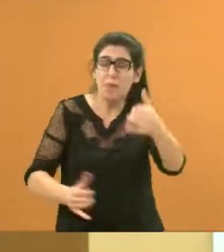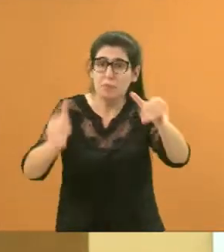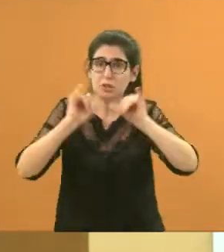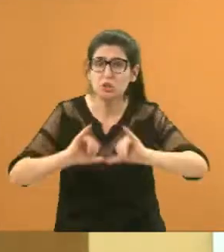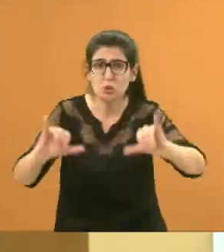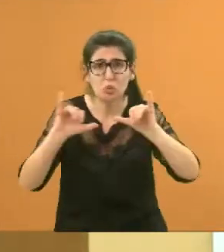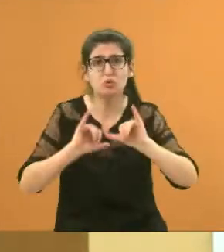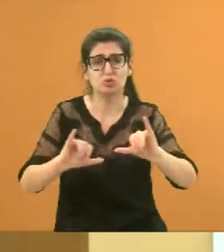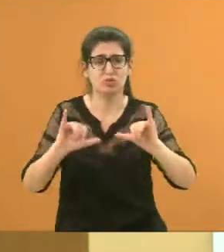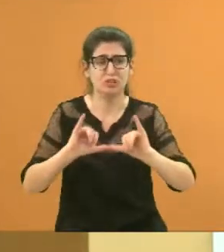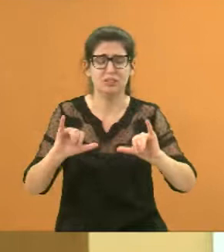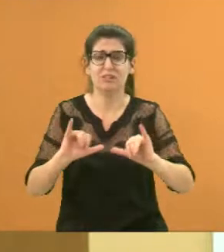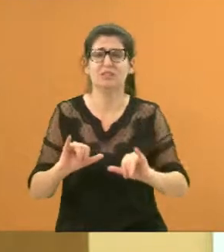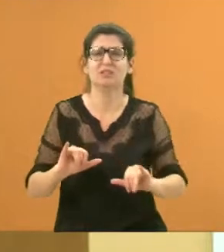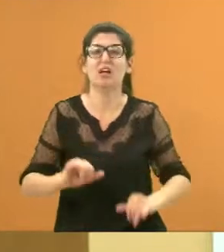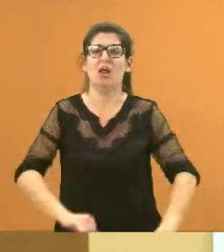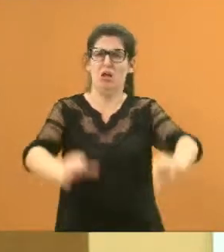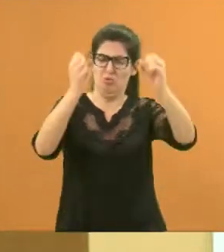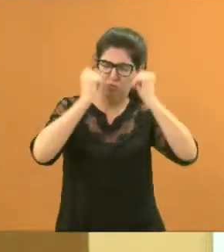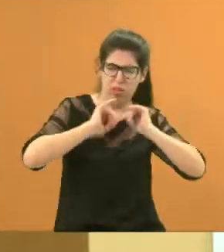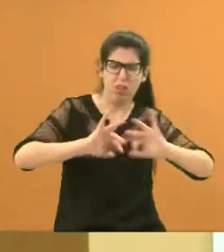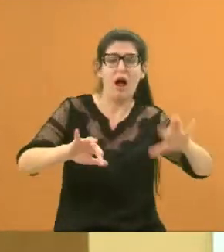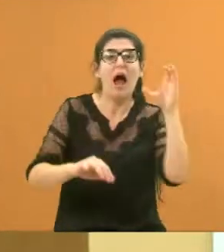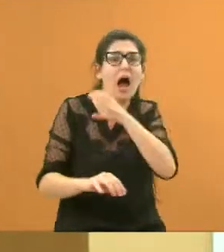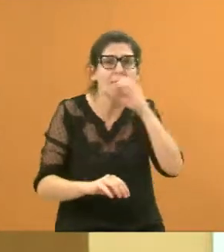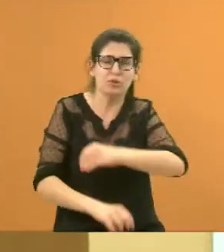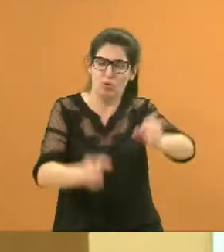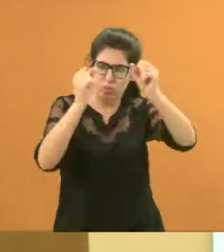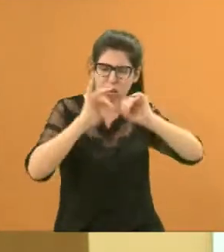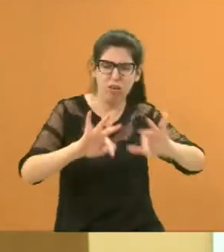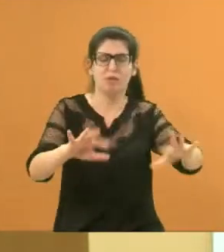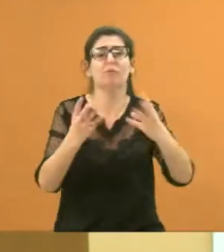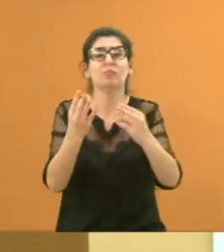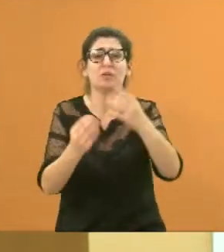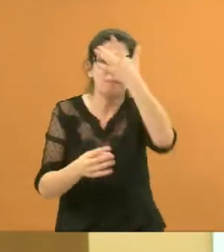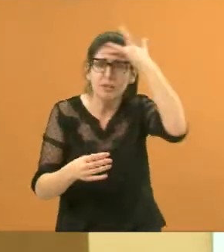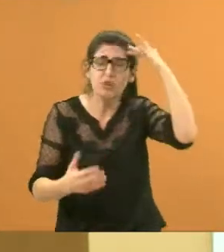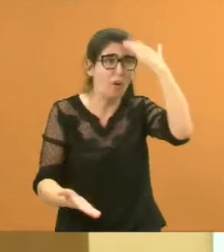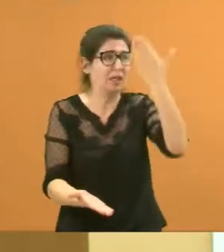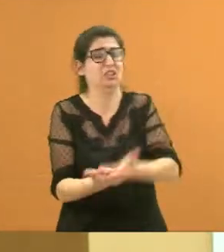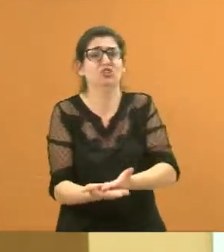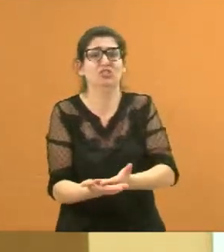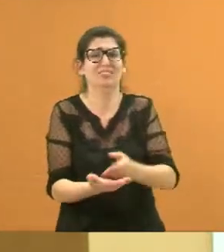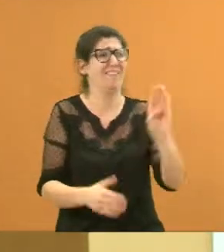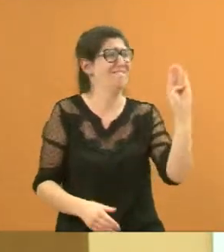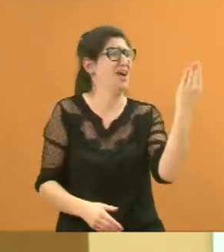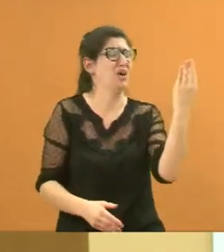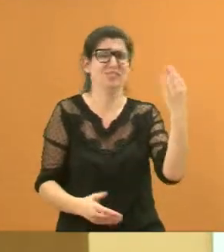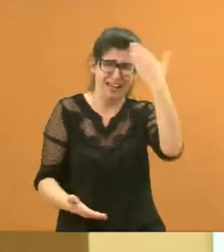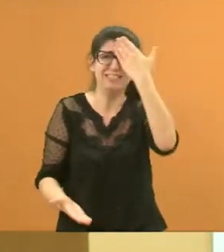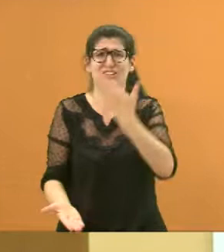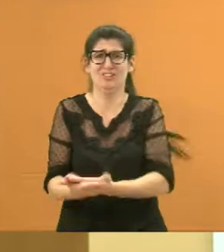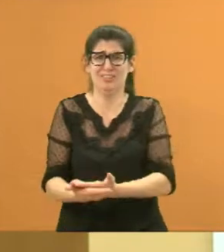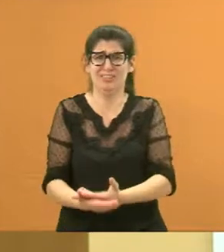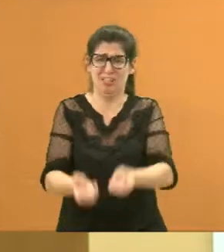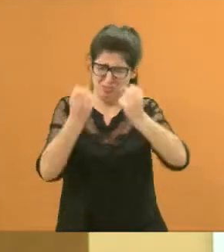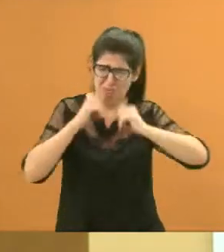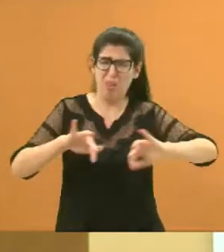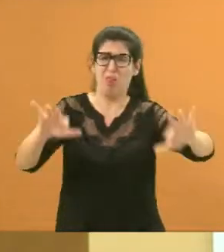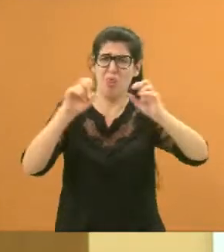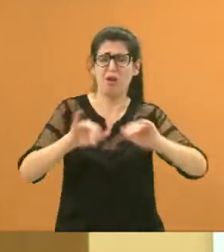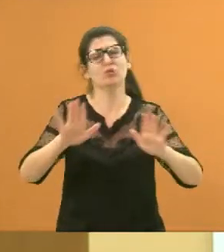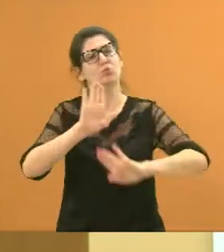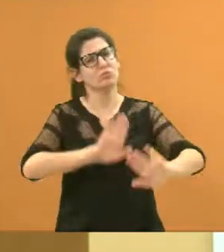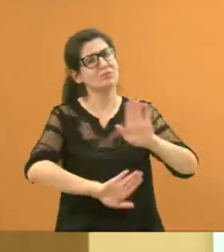mal acontece e as pessoas já estão disseminando aí, e muita gente acredita e multiplica isso. Então, está aí um cuidado que a gente precisa